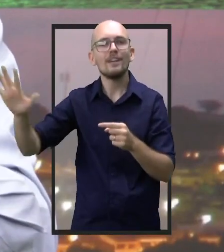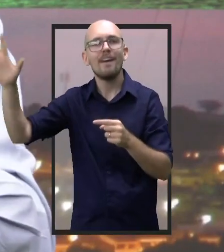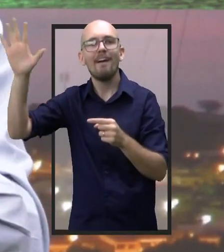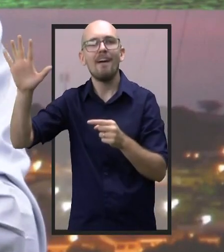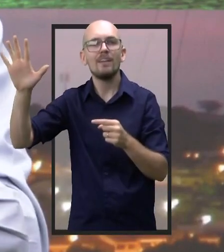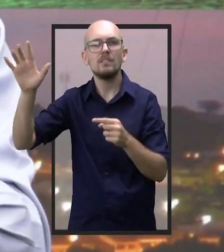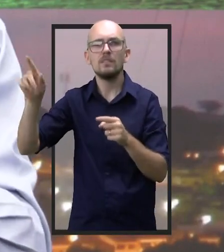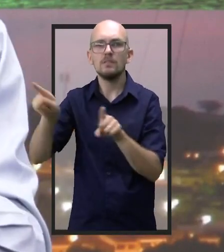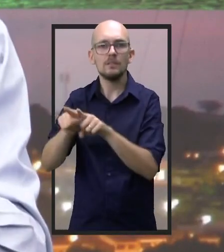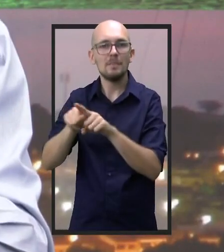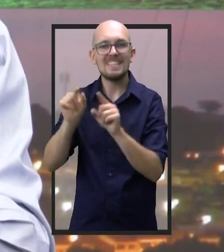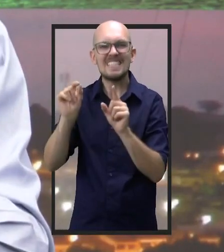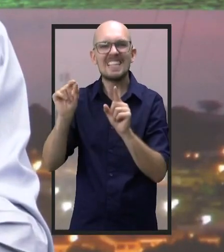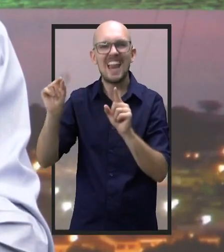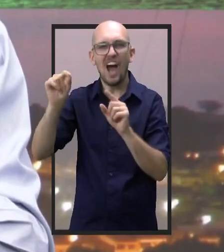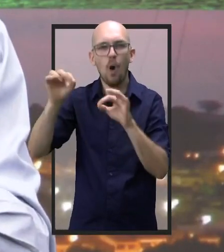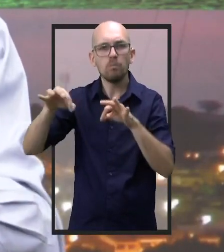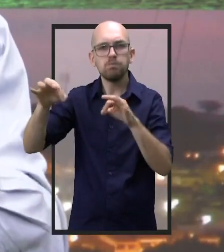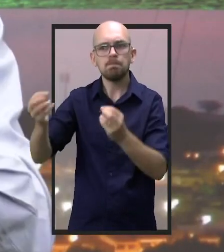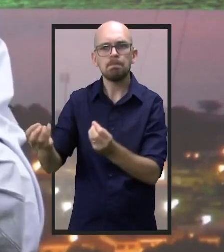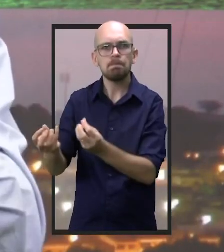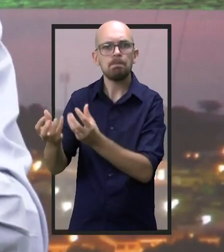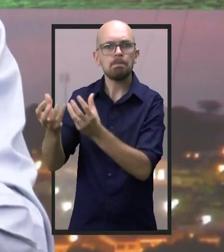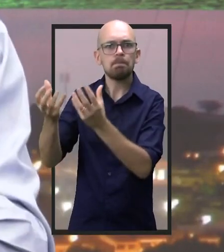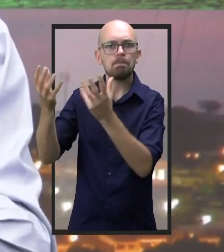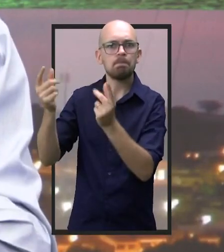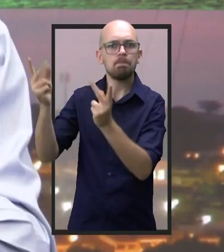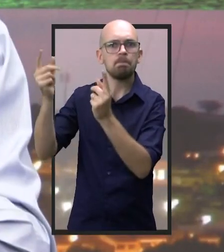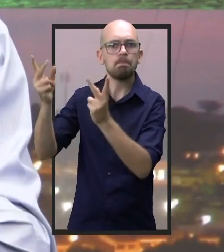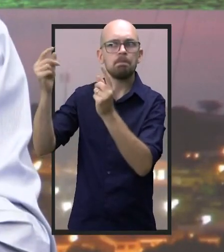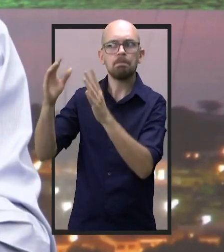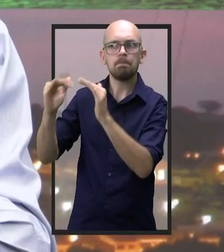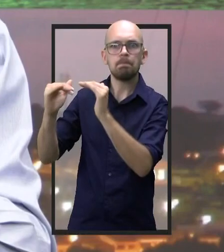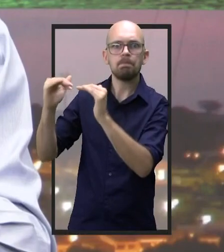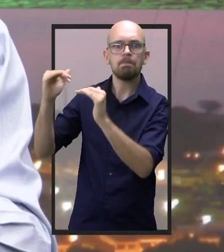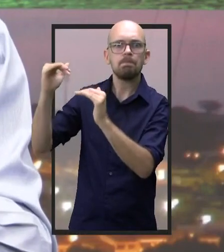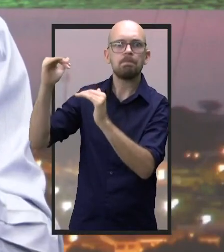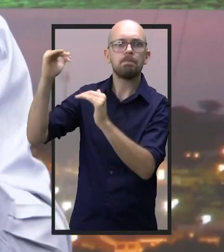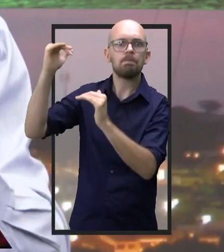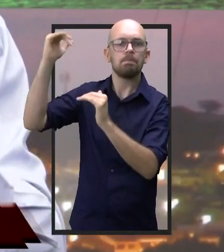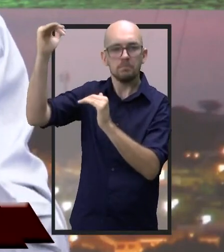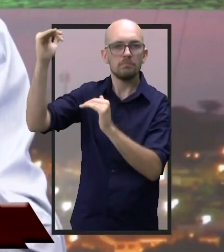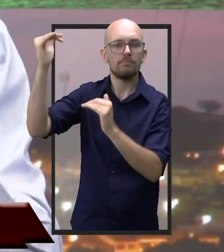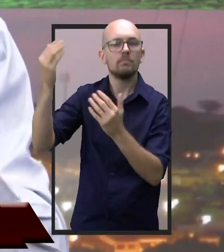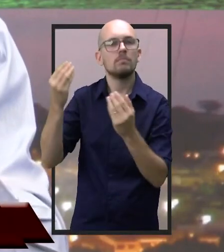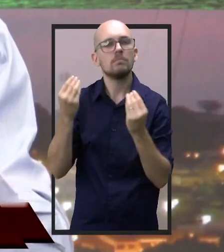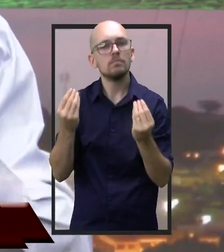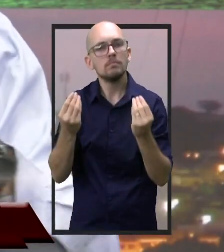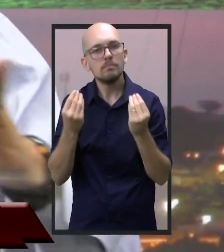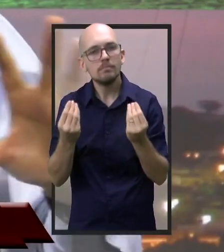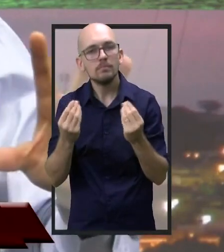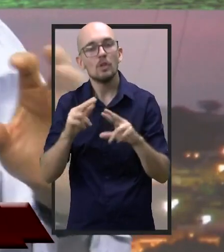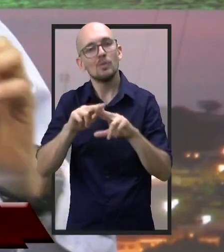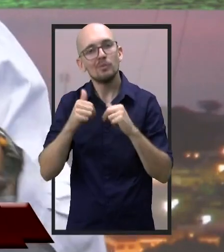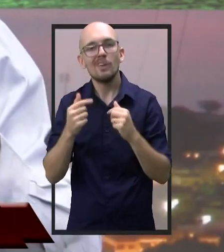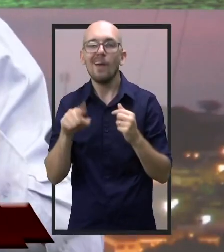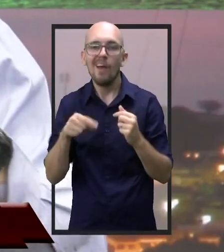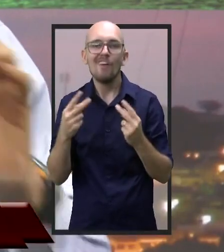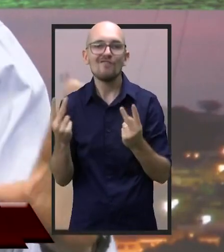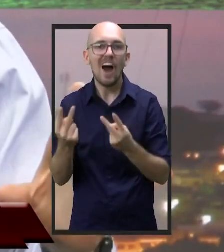cresce cereais dentro de uma região Nordeste, onde se pode produzir, né? Então tudo isso de valor que vai